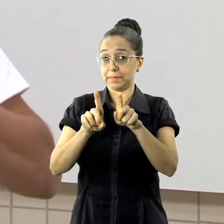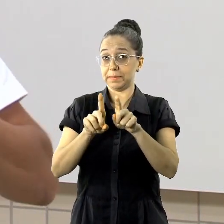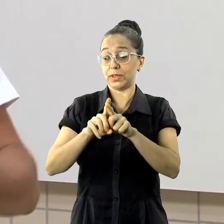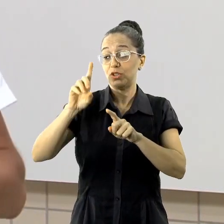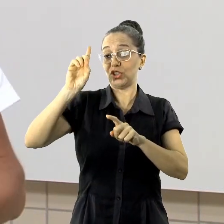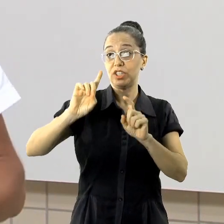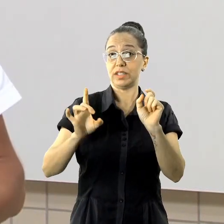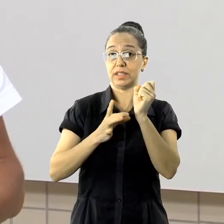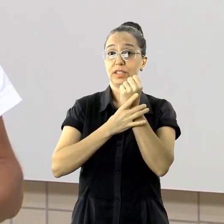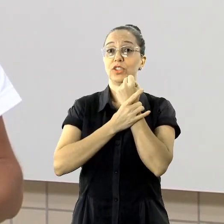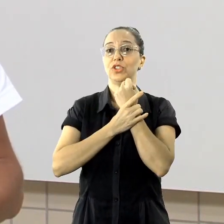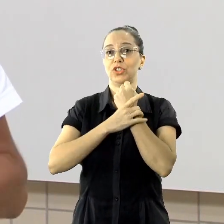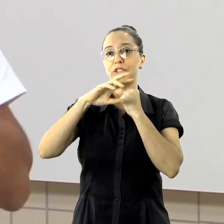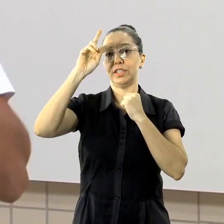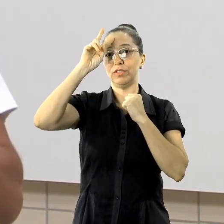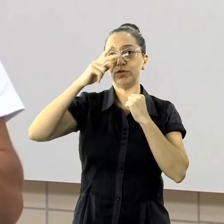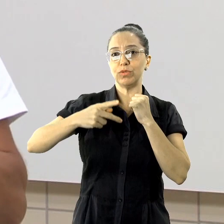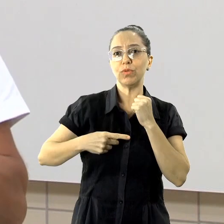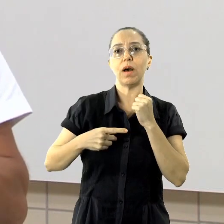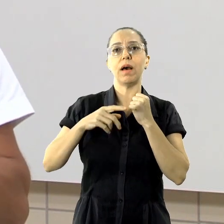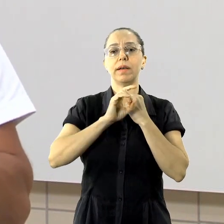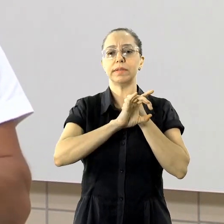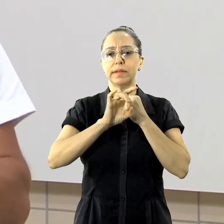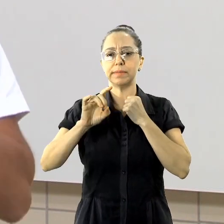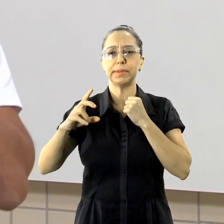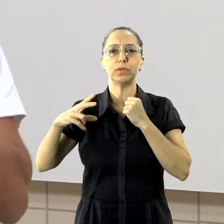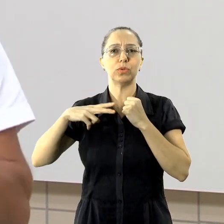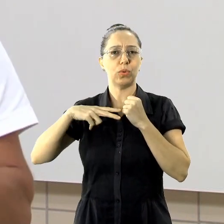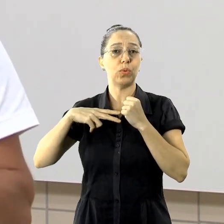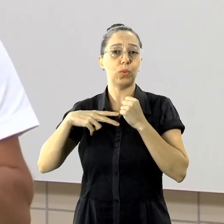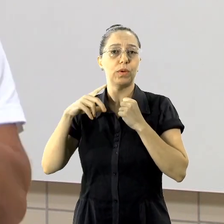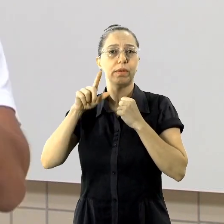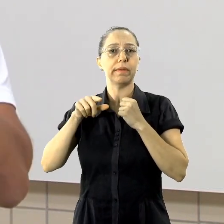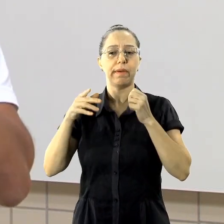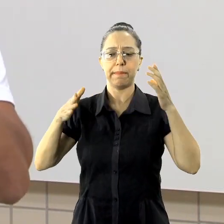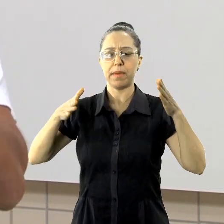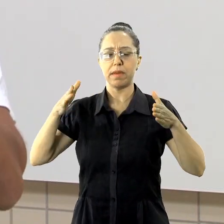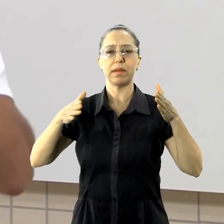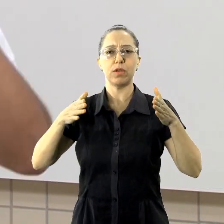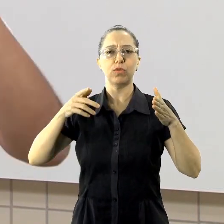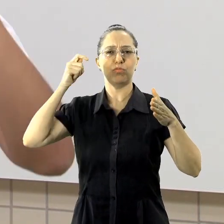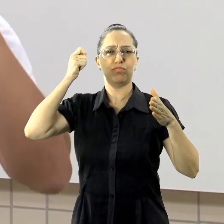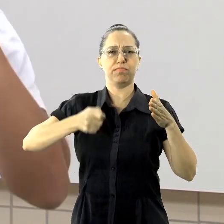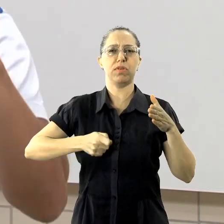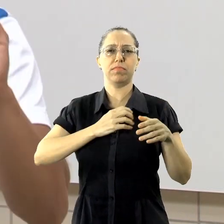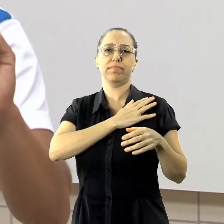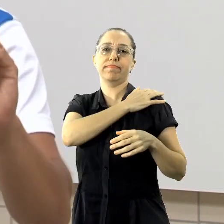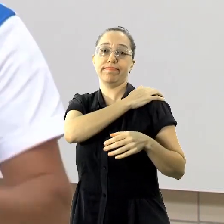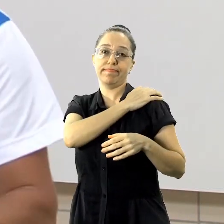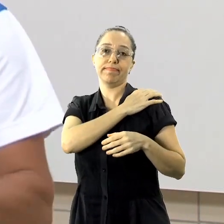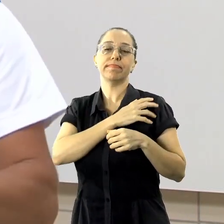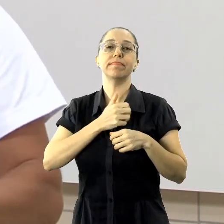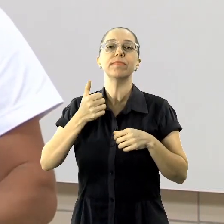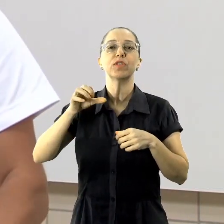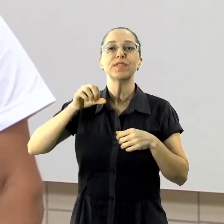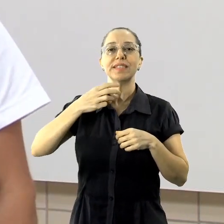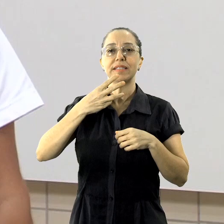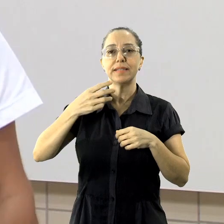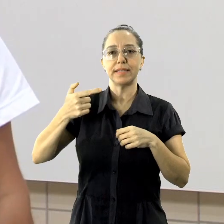garantias individuais. Esse foi o período chamado de ditadura. Vamos lembrar que foi de 1937